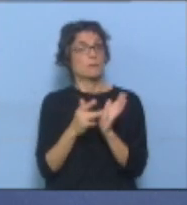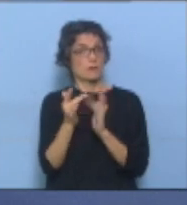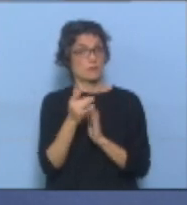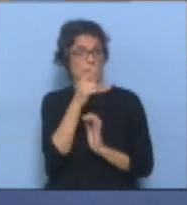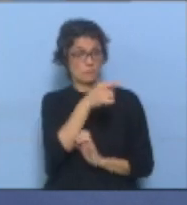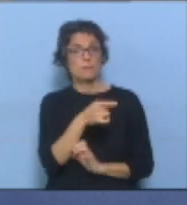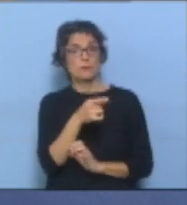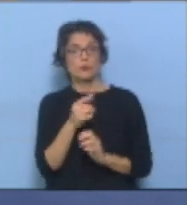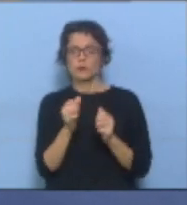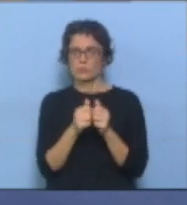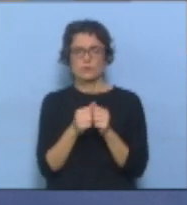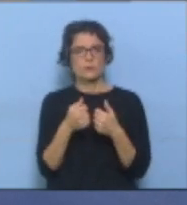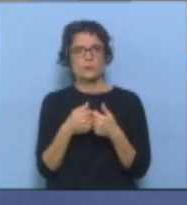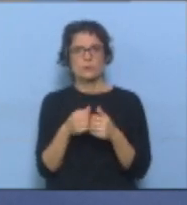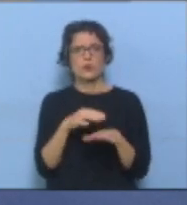fazia nada sem se pôr a rezar.